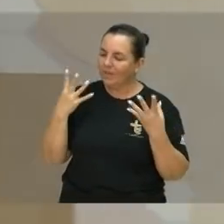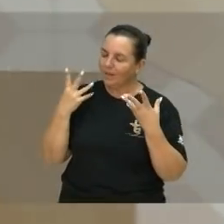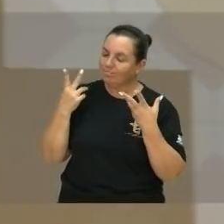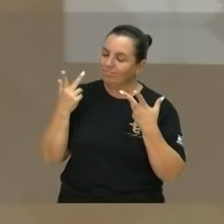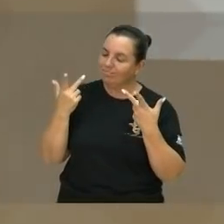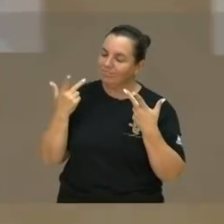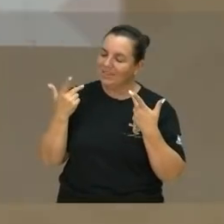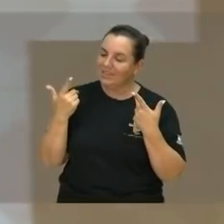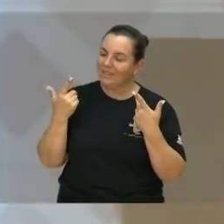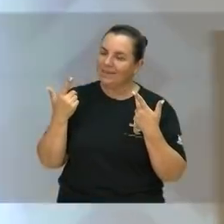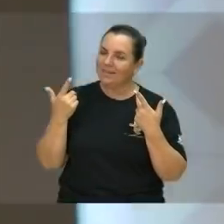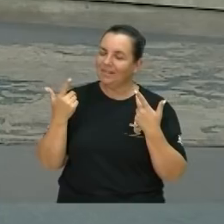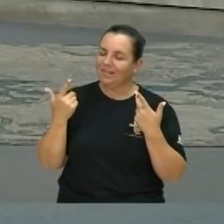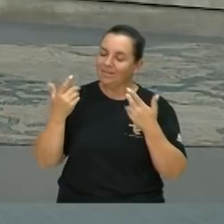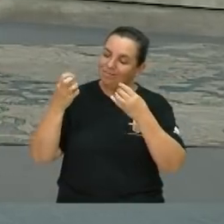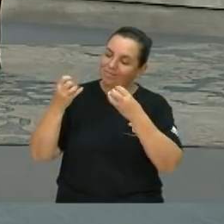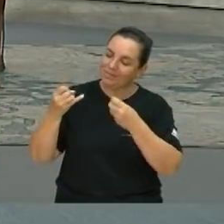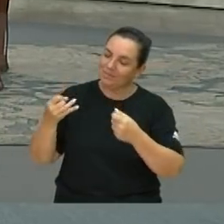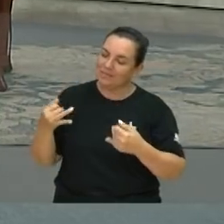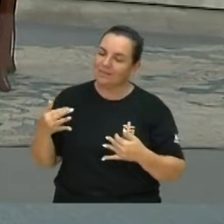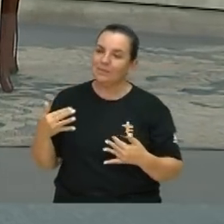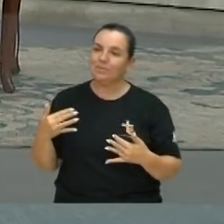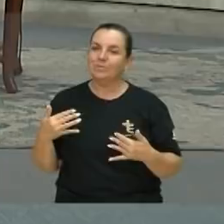belo artifício narrativo